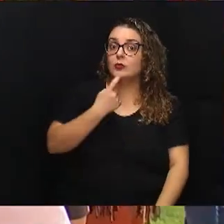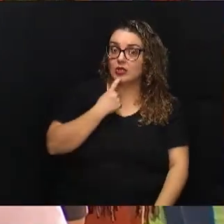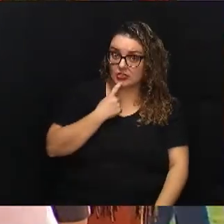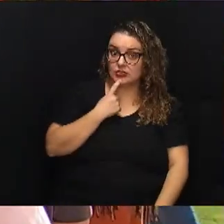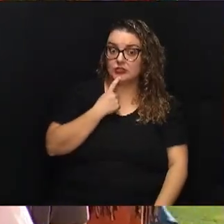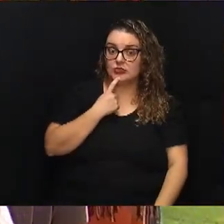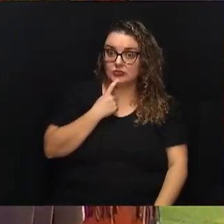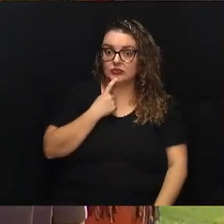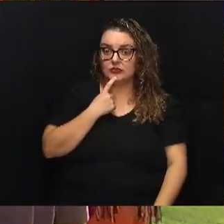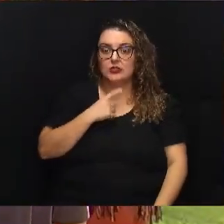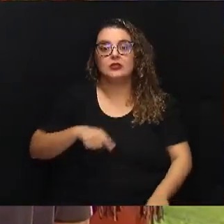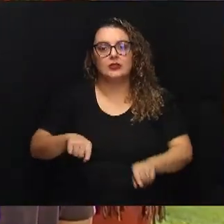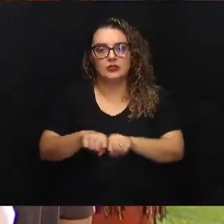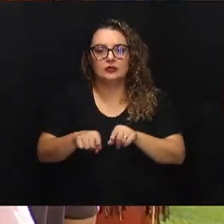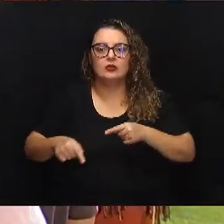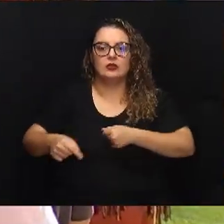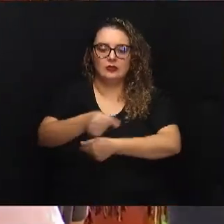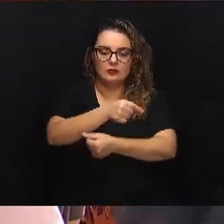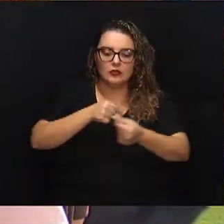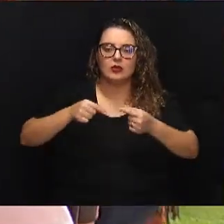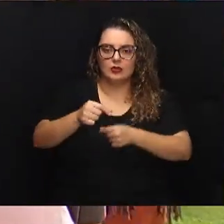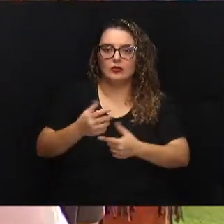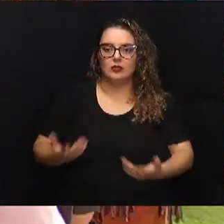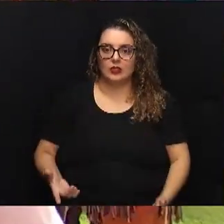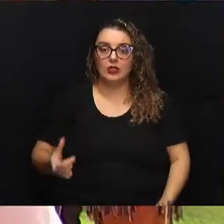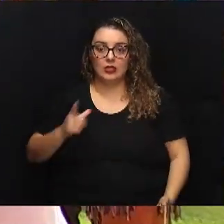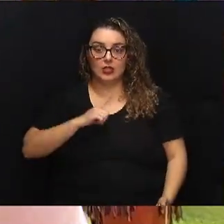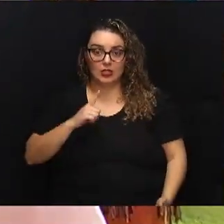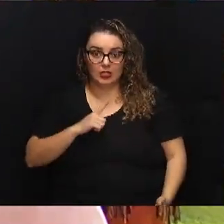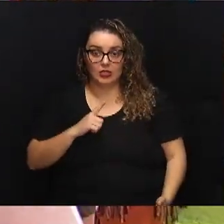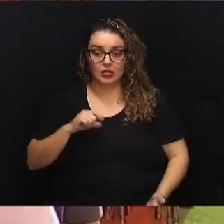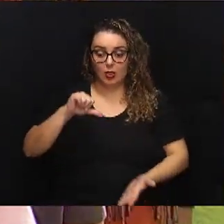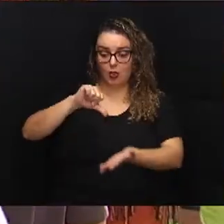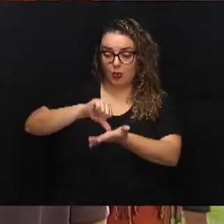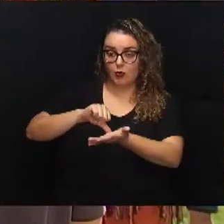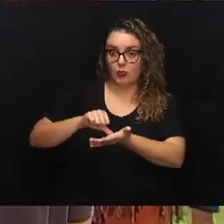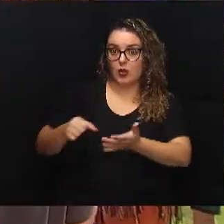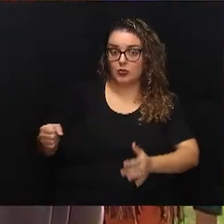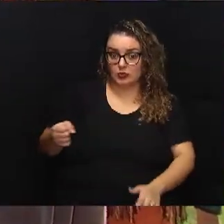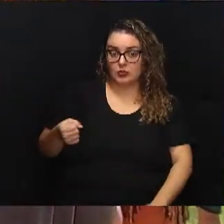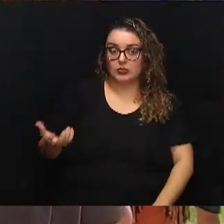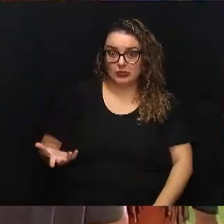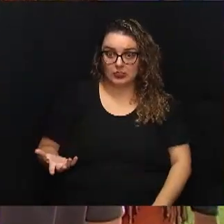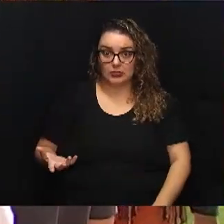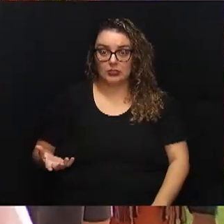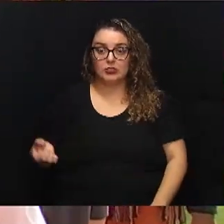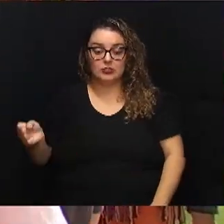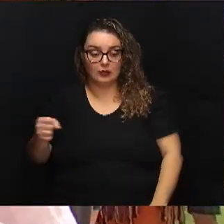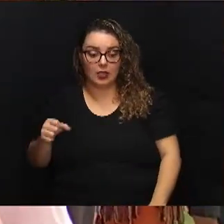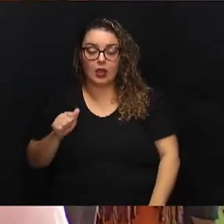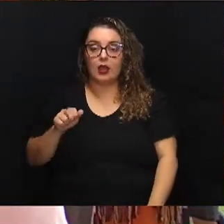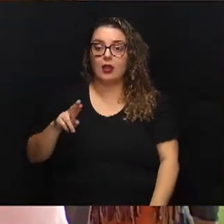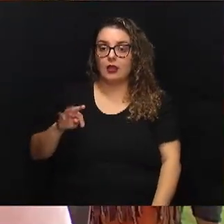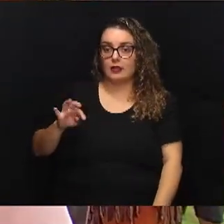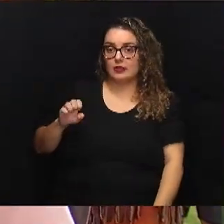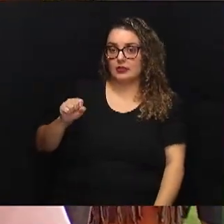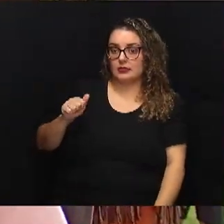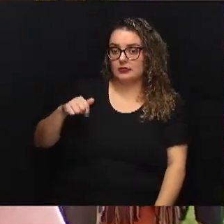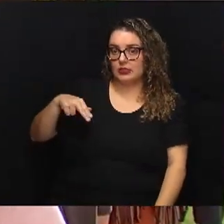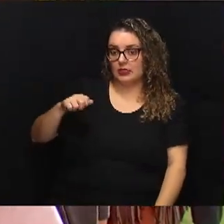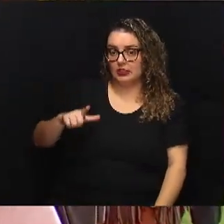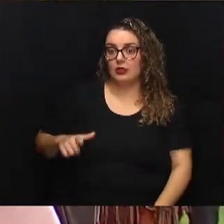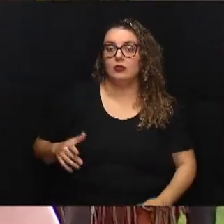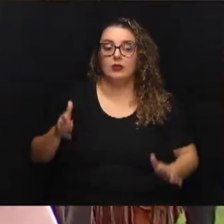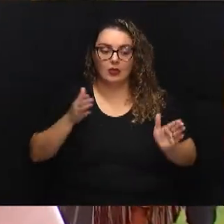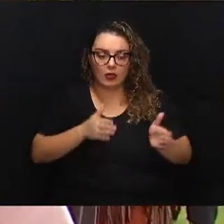e girando o comércio em torno aqui. Também temos aqui o polo cervejeiro, ou seja, são cervejas artesanais que são fabricadas